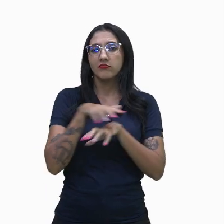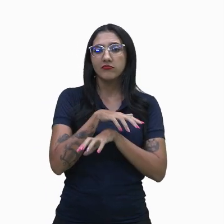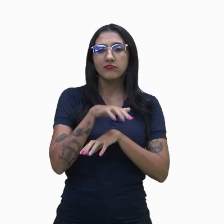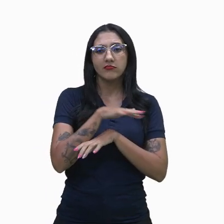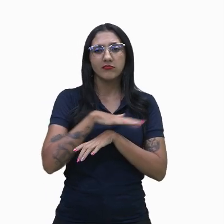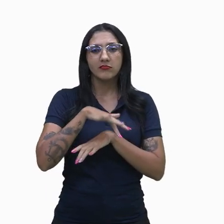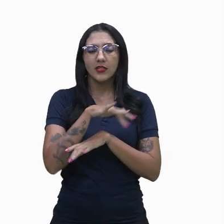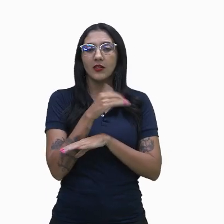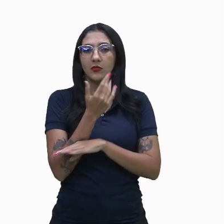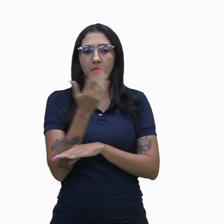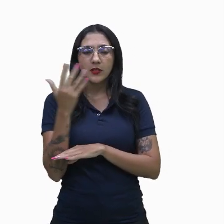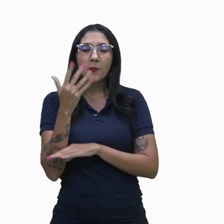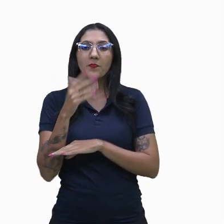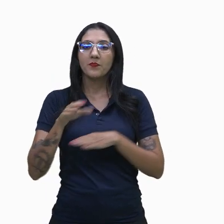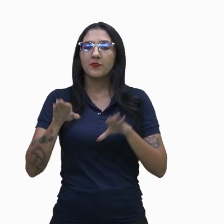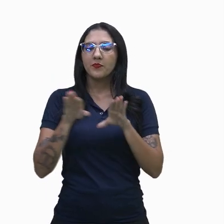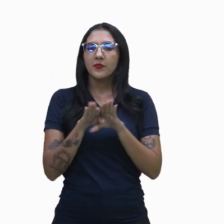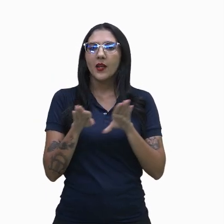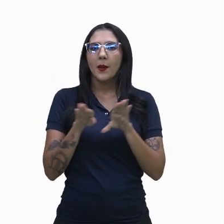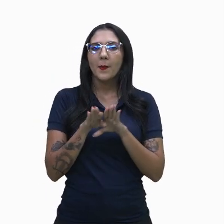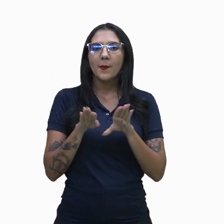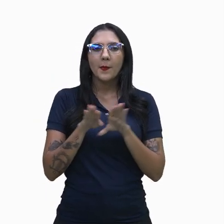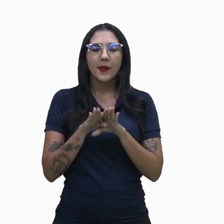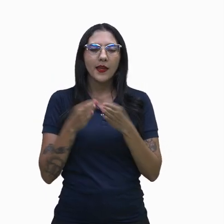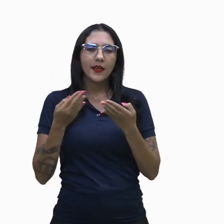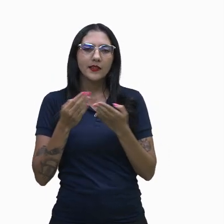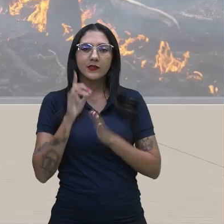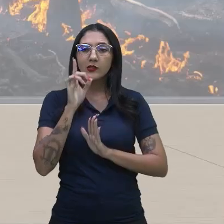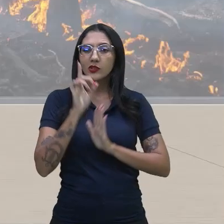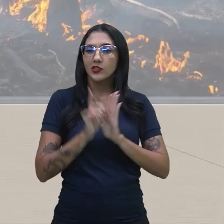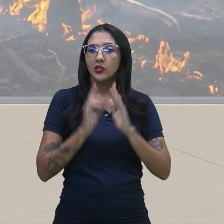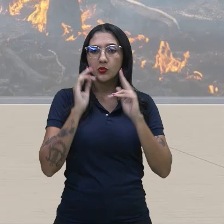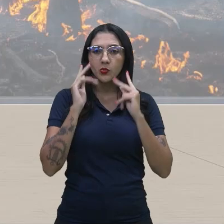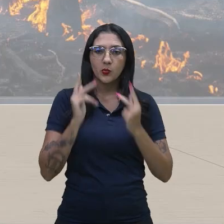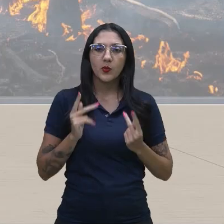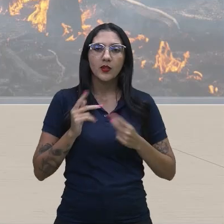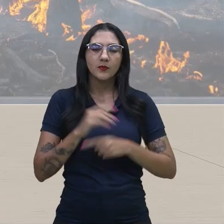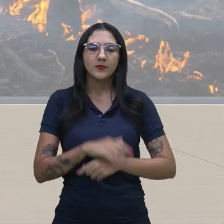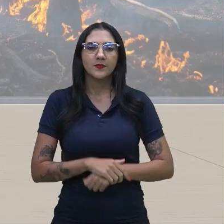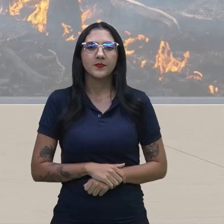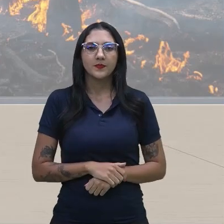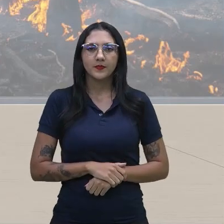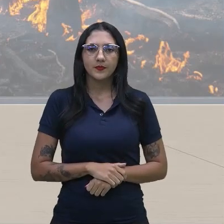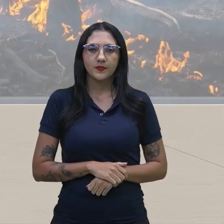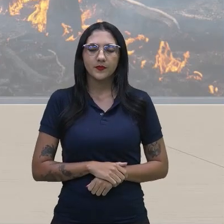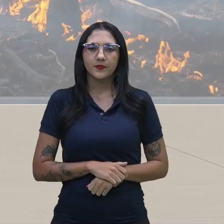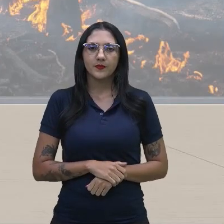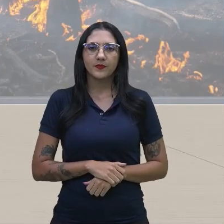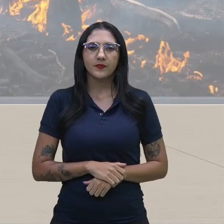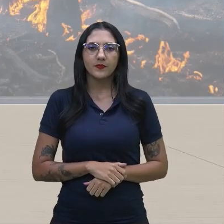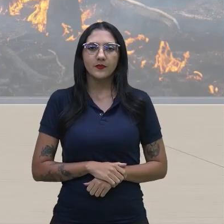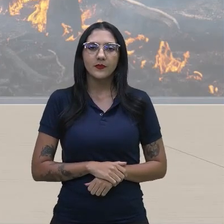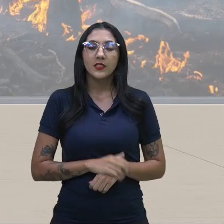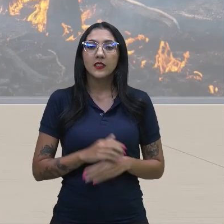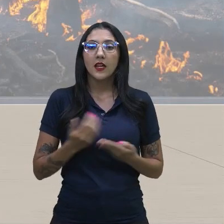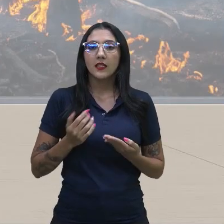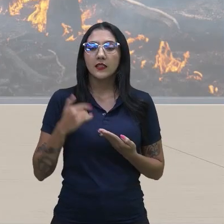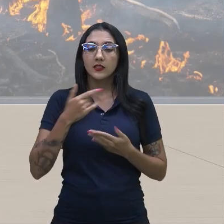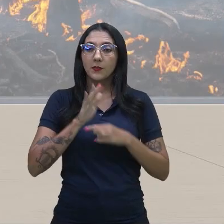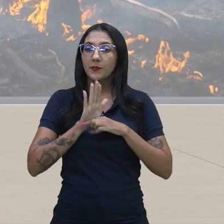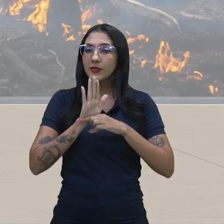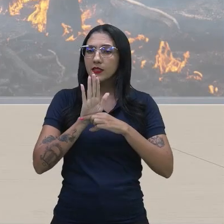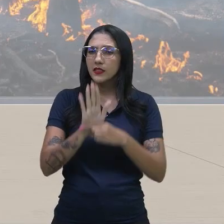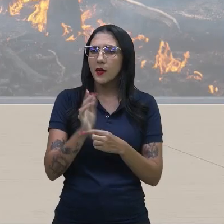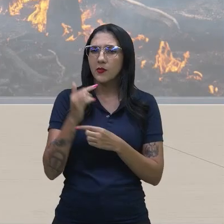ambiental e também na violação dos direitos humanos. E aí nós trouxemos para vocês uma reportagem para a